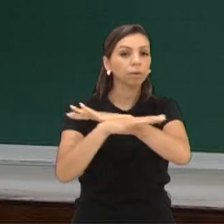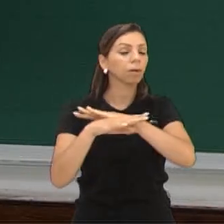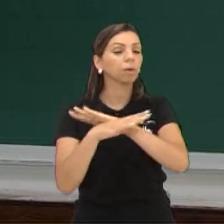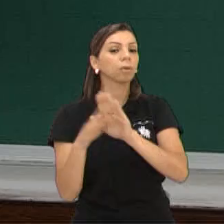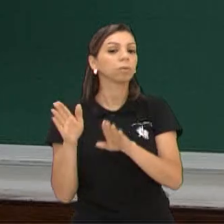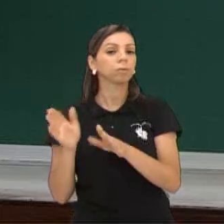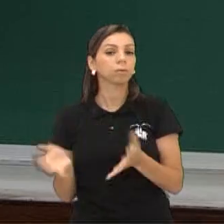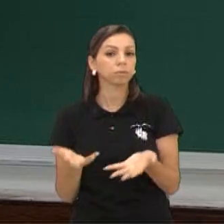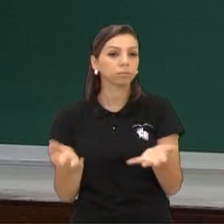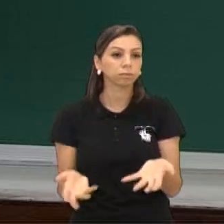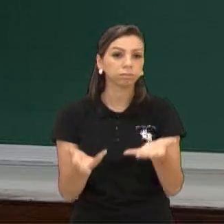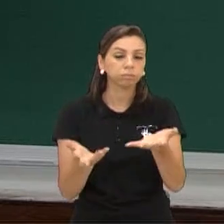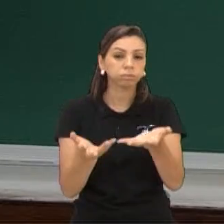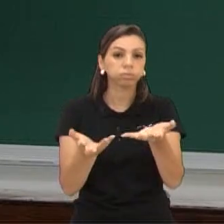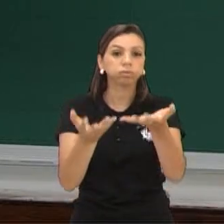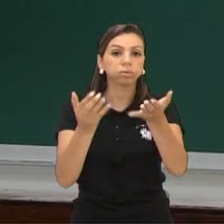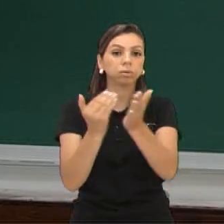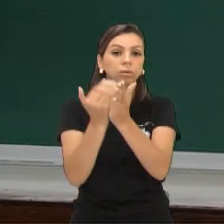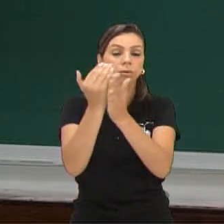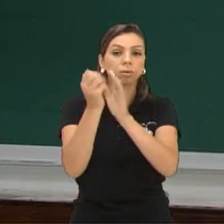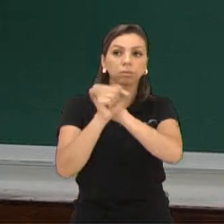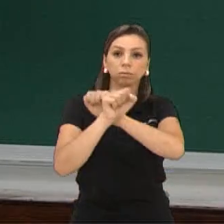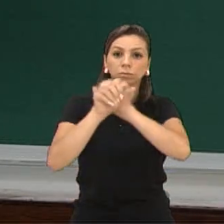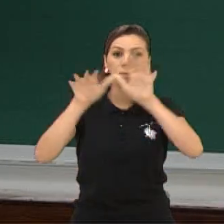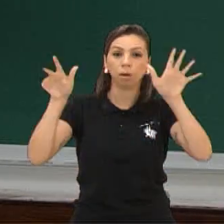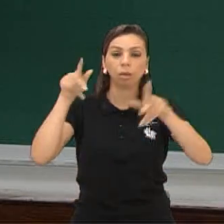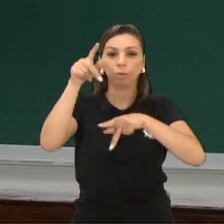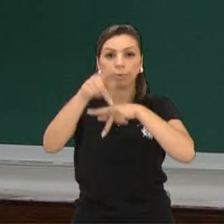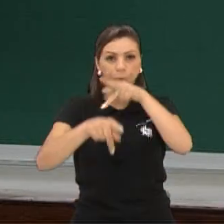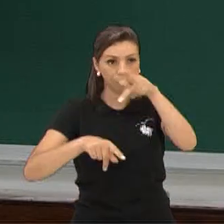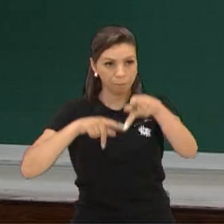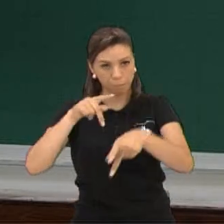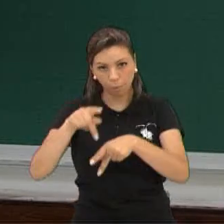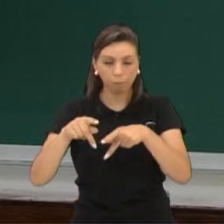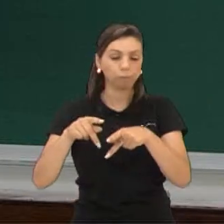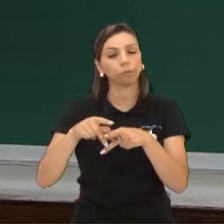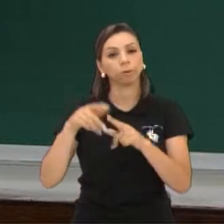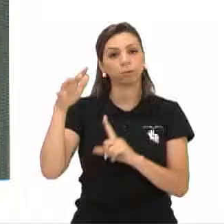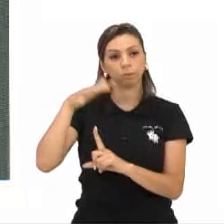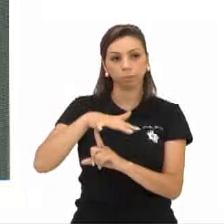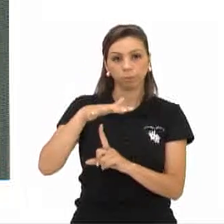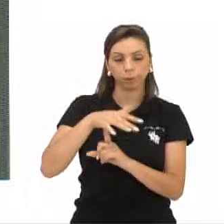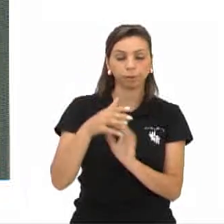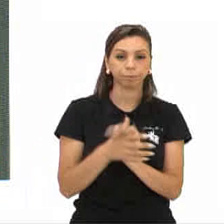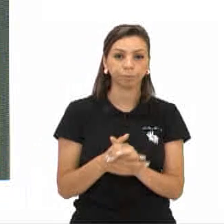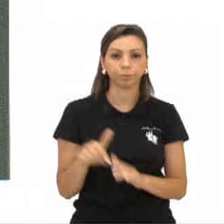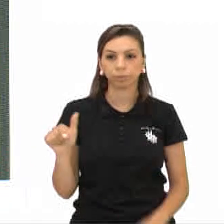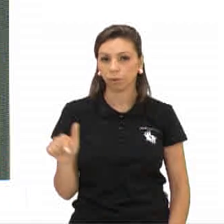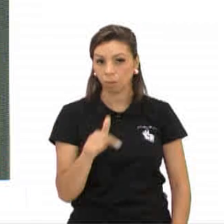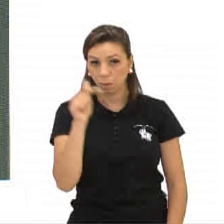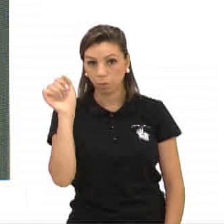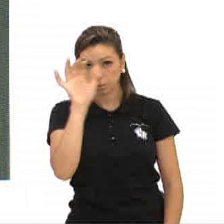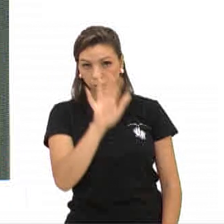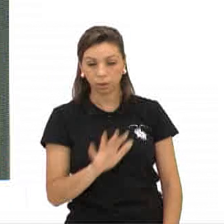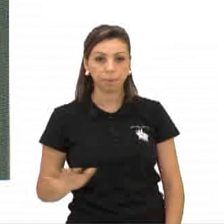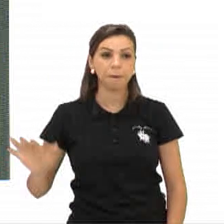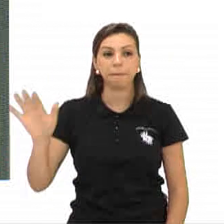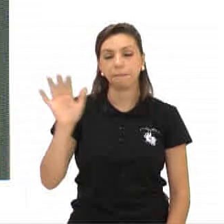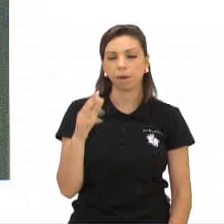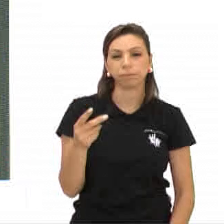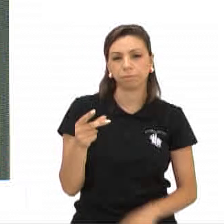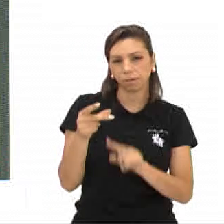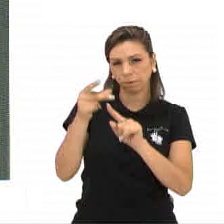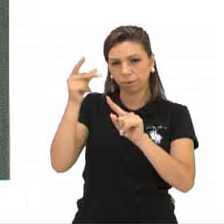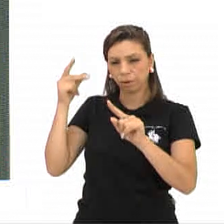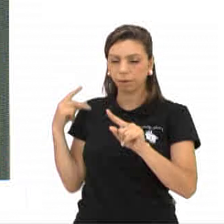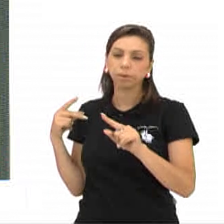muito para a intensificação da distribuição populacional no nosso estado. Aqui uma outra imagem, um pouco mais